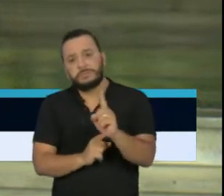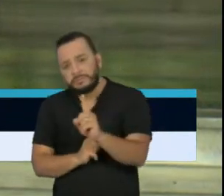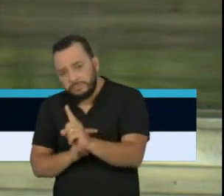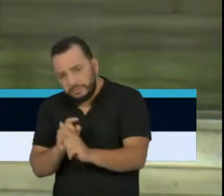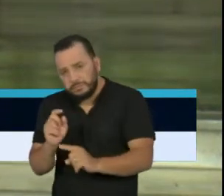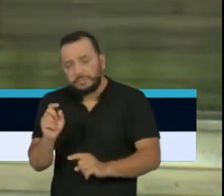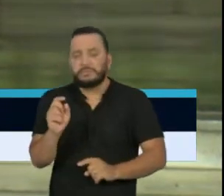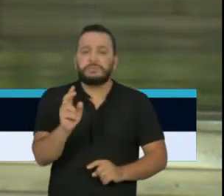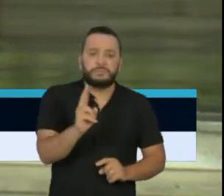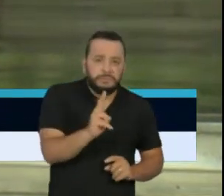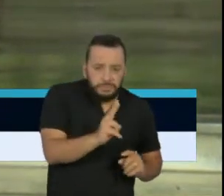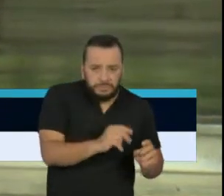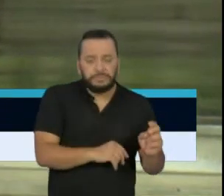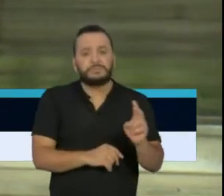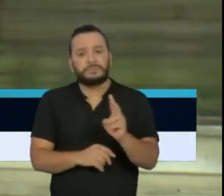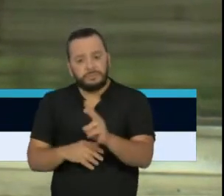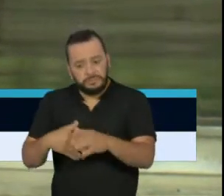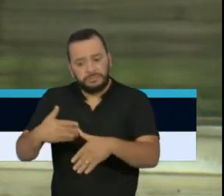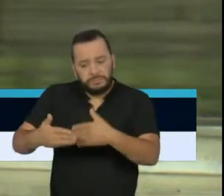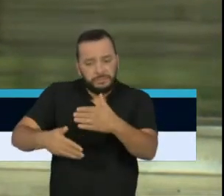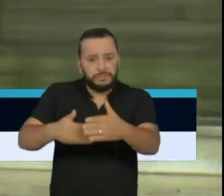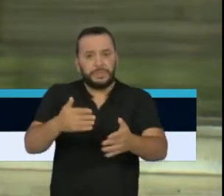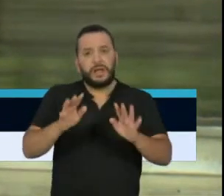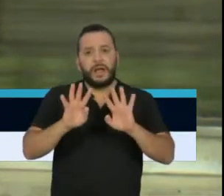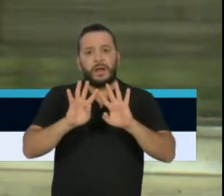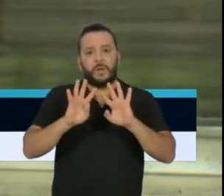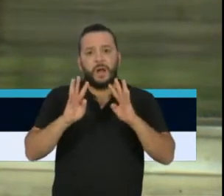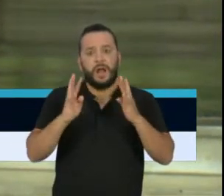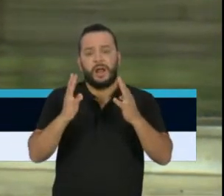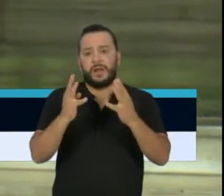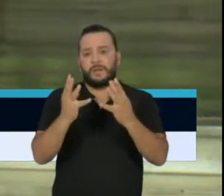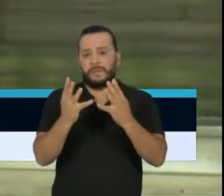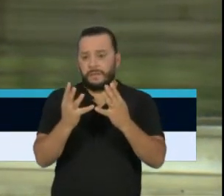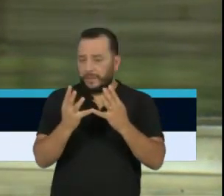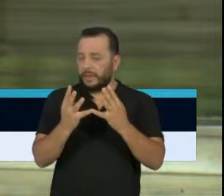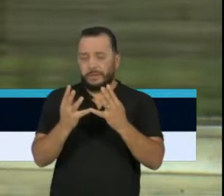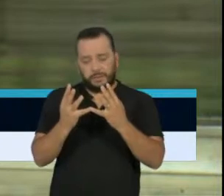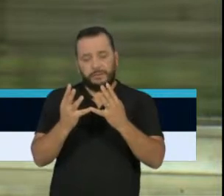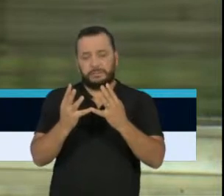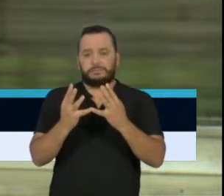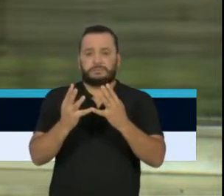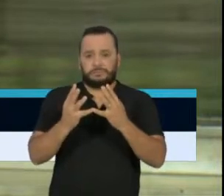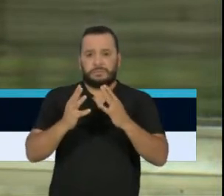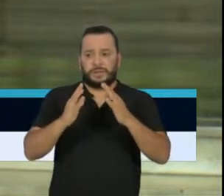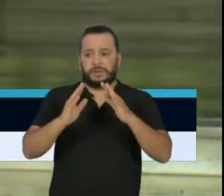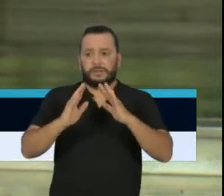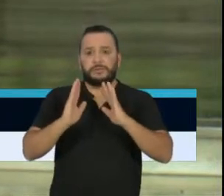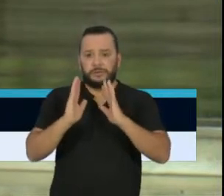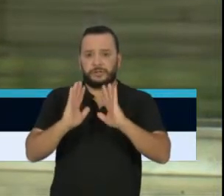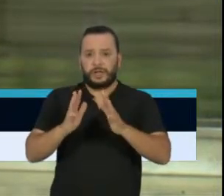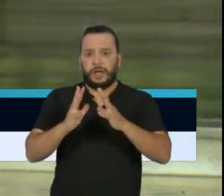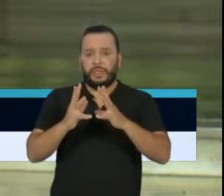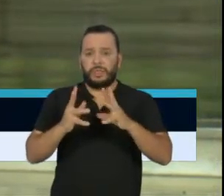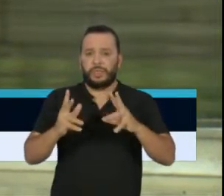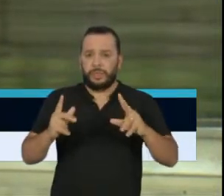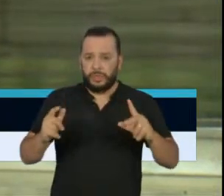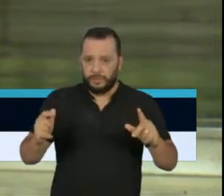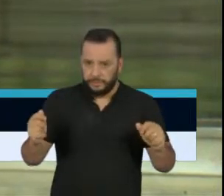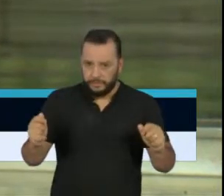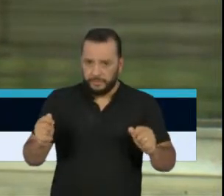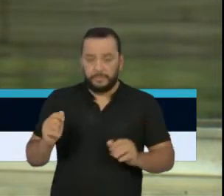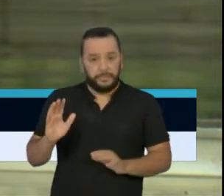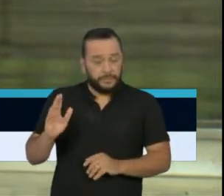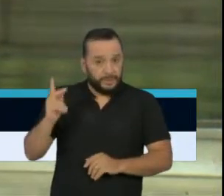quarentena. E é assim que nós vamos agir. São Paulo, ao lado do Rio de Janeiro, foi o primeiro estado do país a fazer a